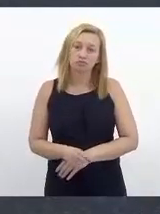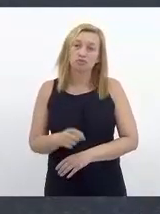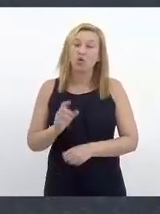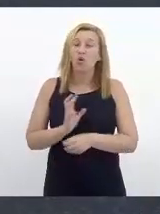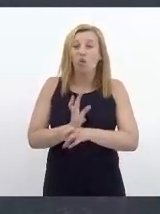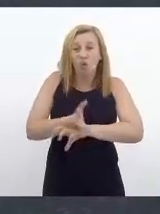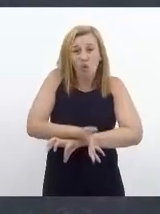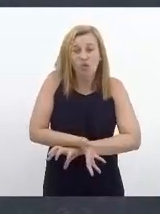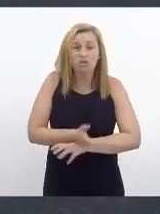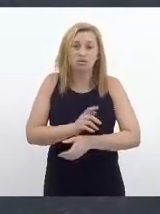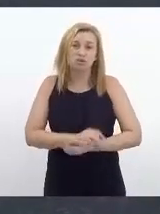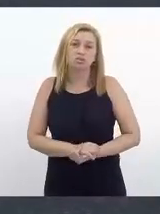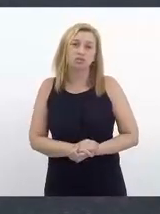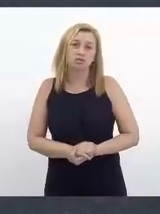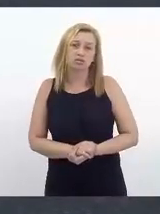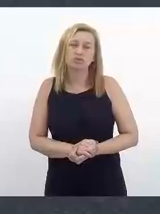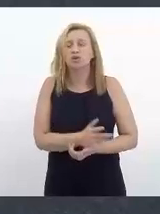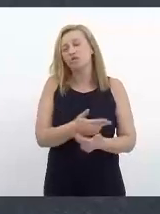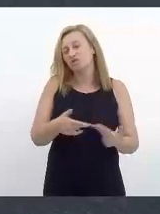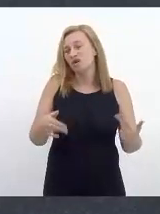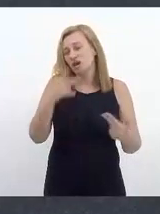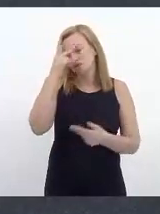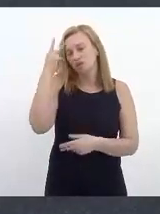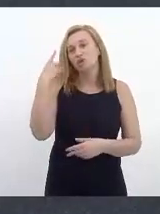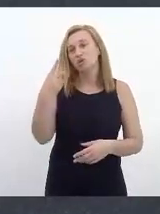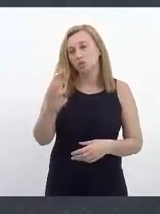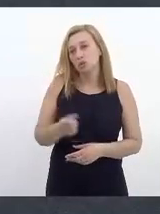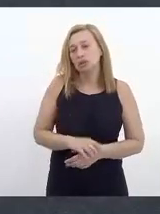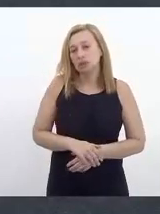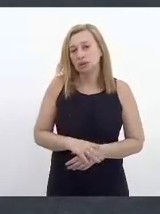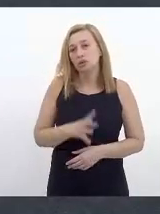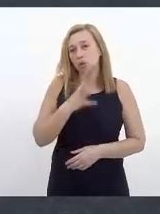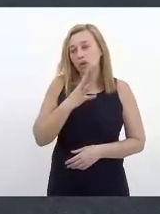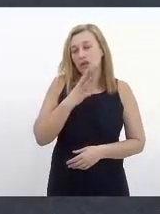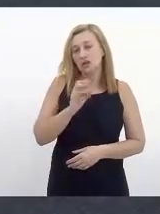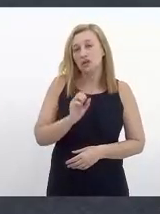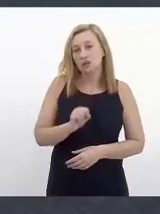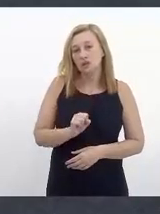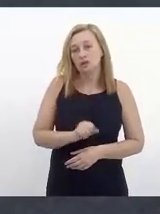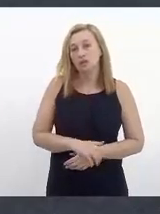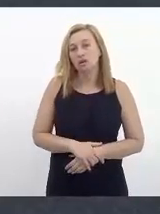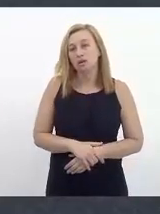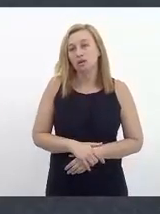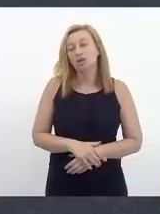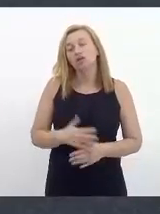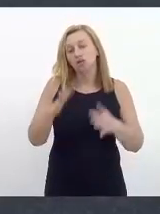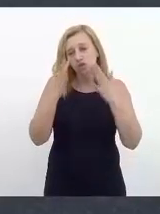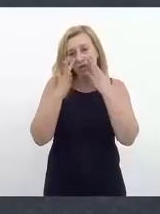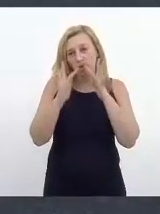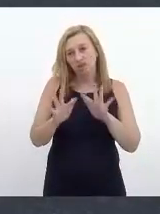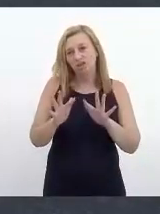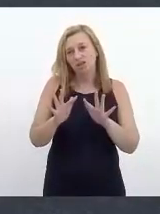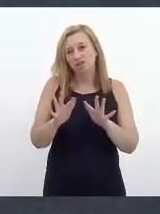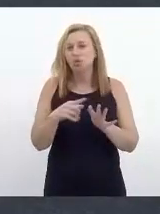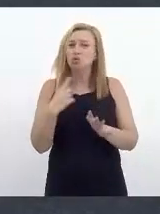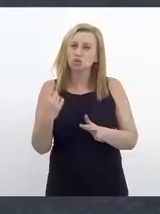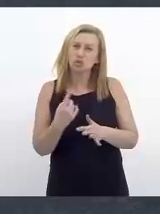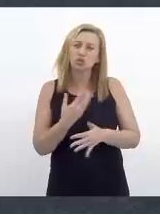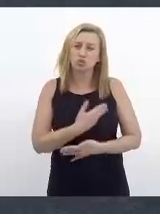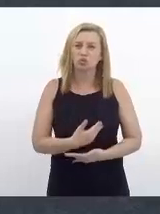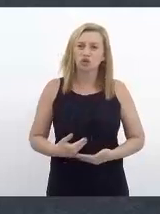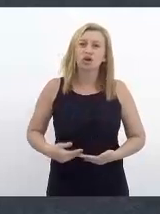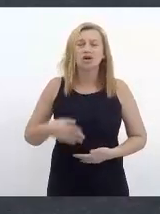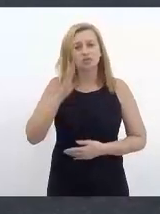osso também, como muitas pessoas estão, conhecidas inclusive. Então eu chamo a atenção dos nossos